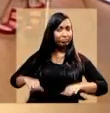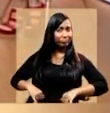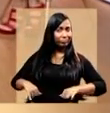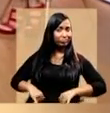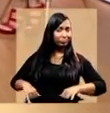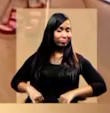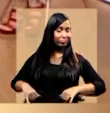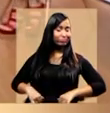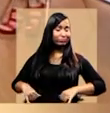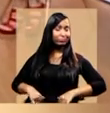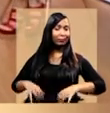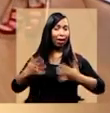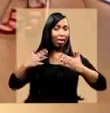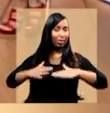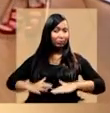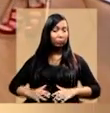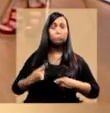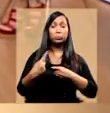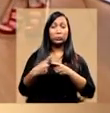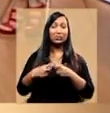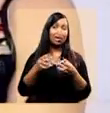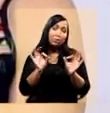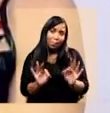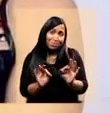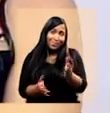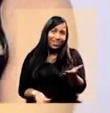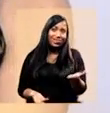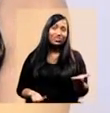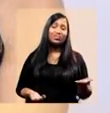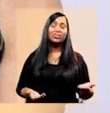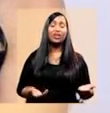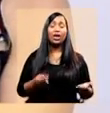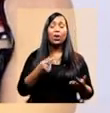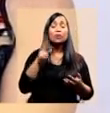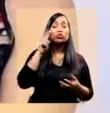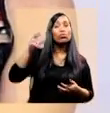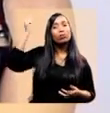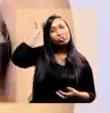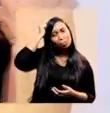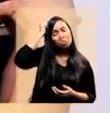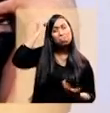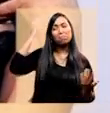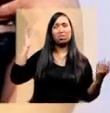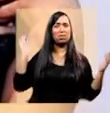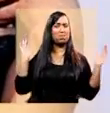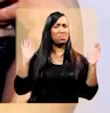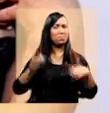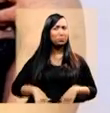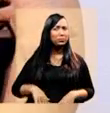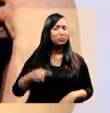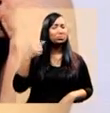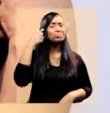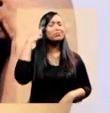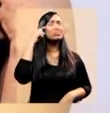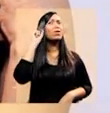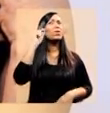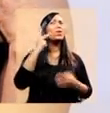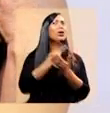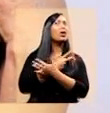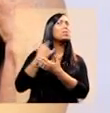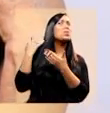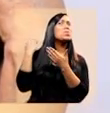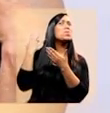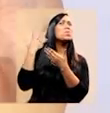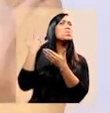né? Isso revitimiza. Porque realmente é aquela história da culpa, né? Epa, agora deixa eu refletir. Onde eu errei?